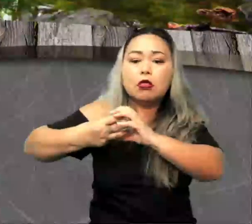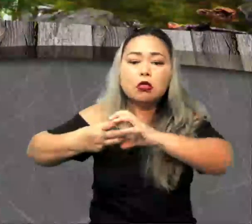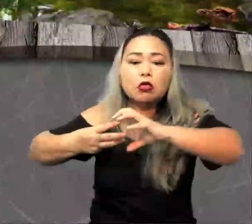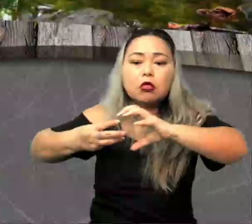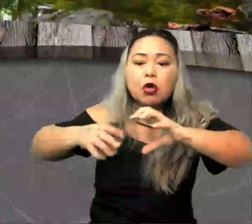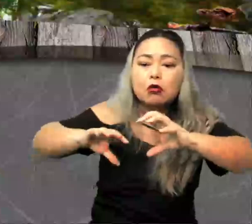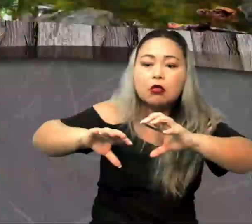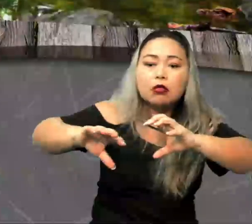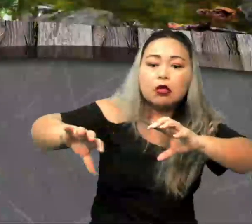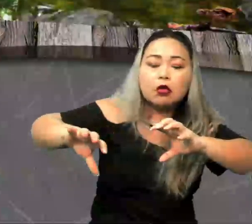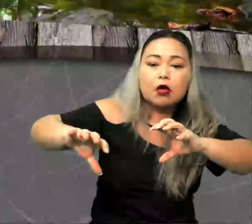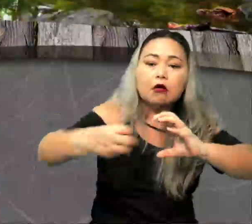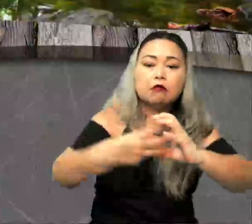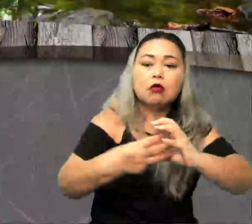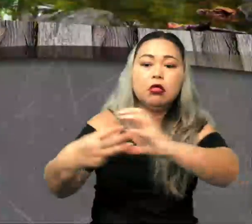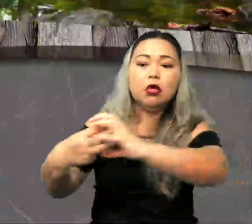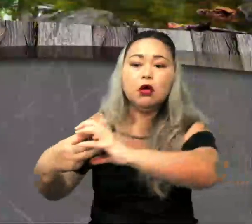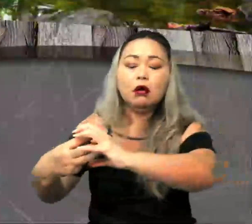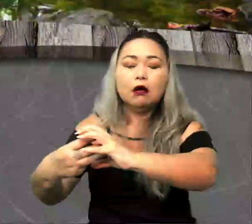celular.